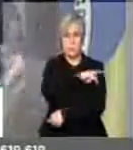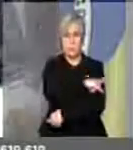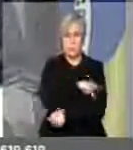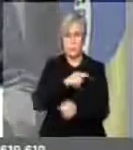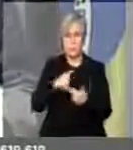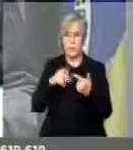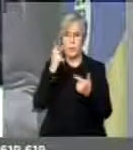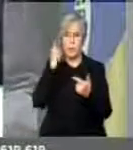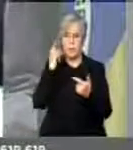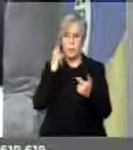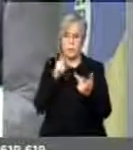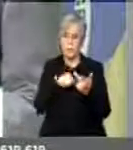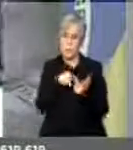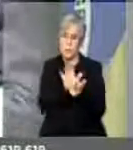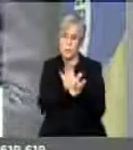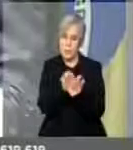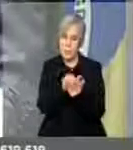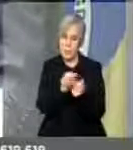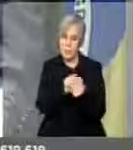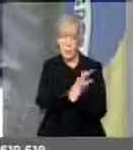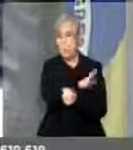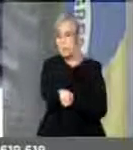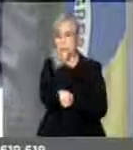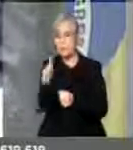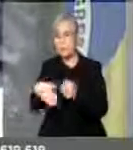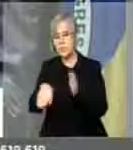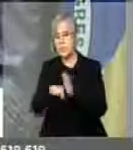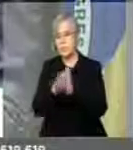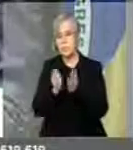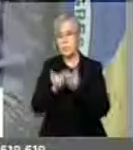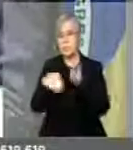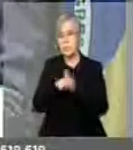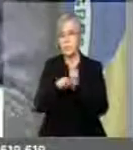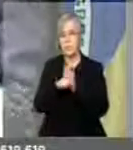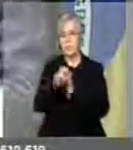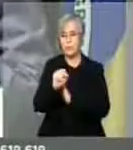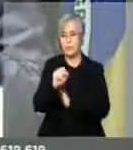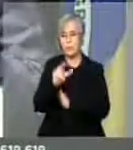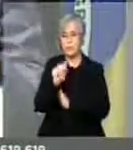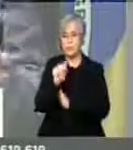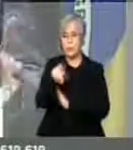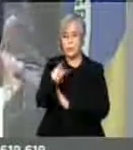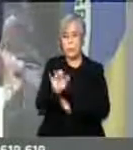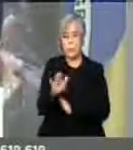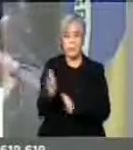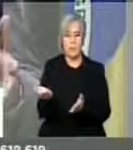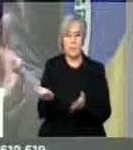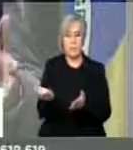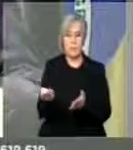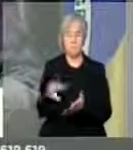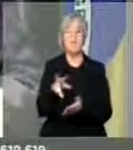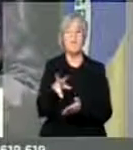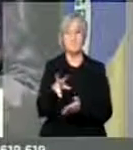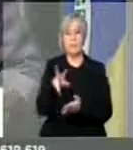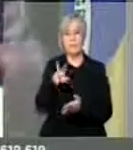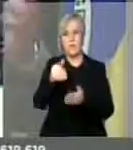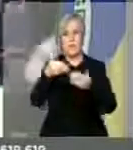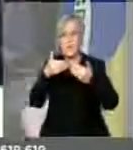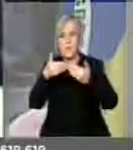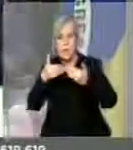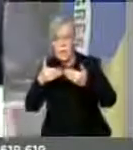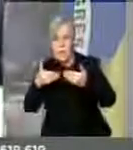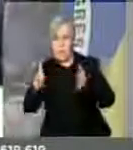de Pernambuco ao porto de Suape, ao porto de Pecém, e que, sem dúvida, ia abrir um